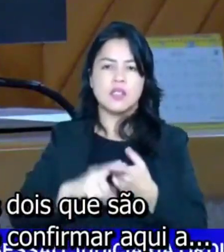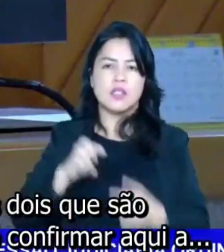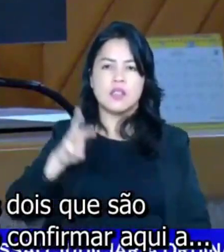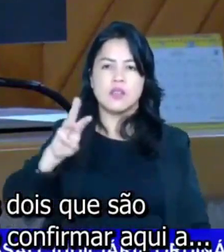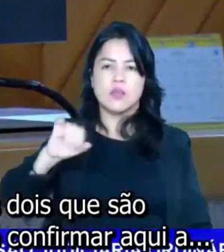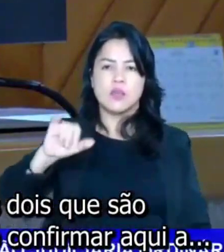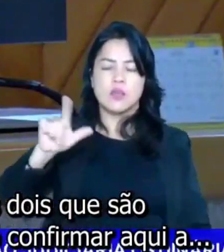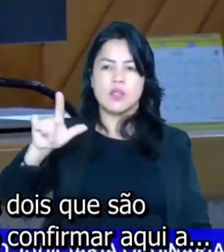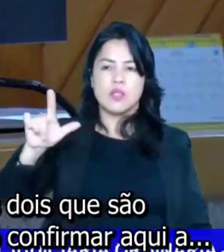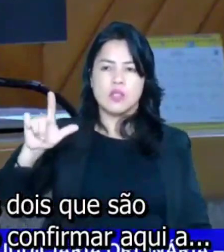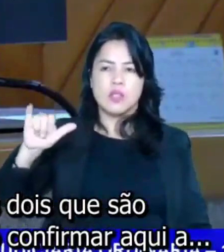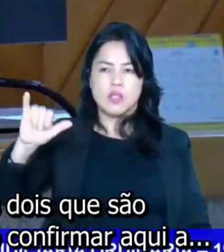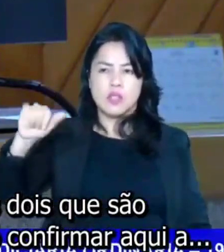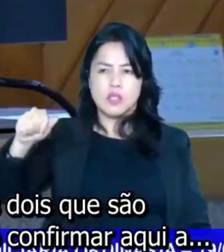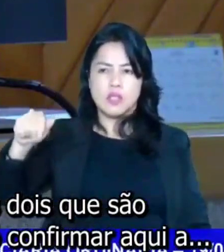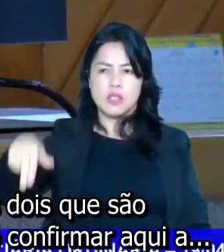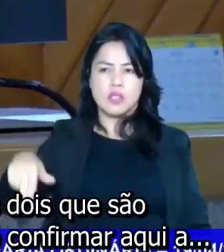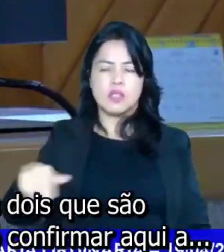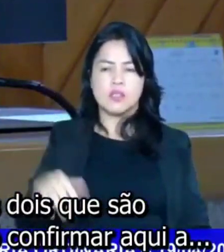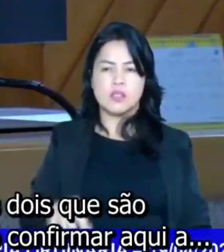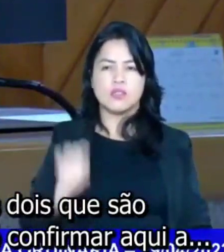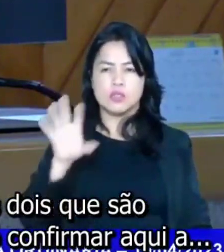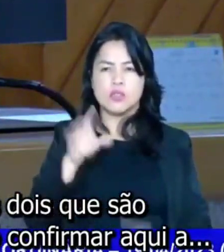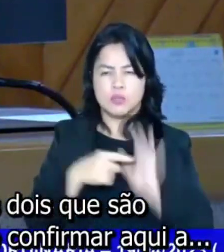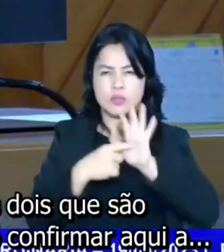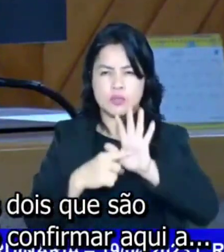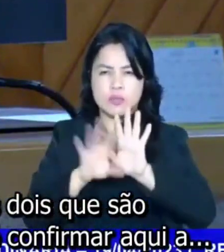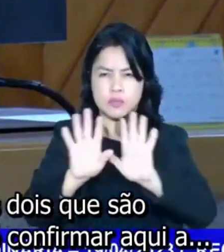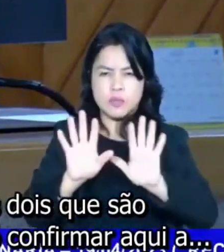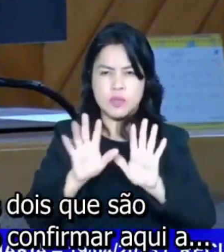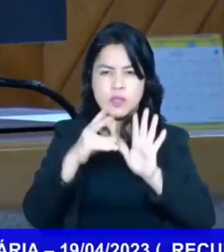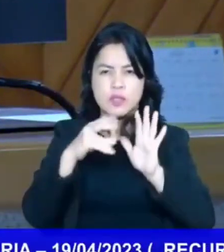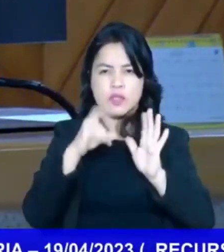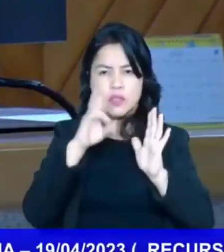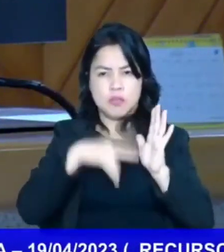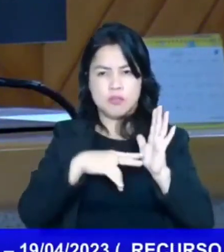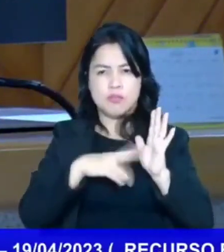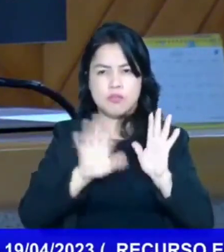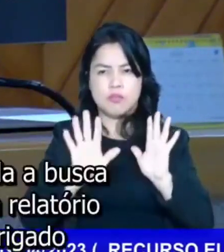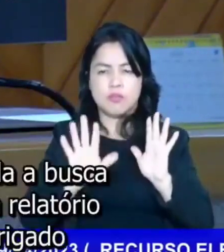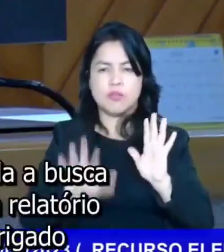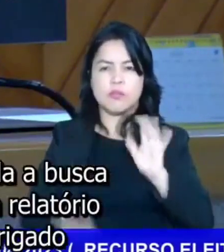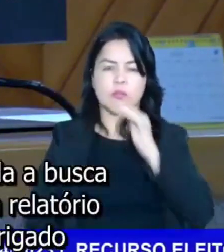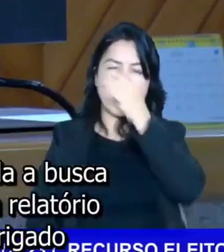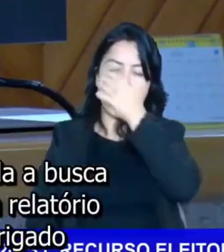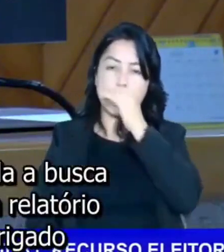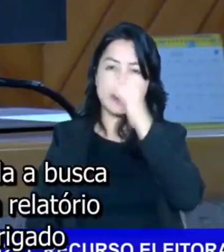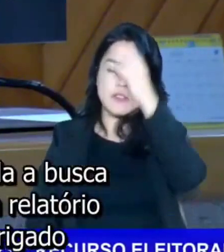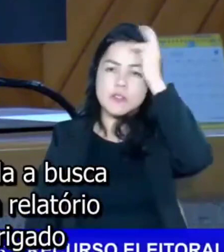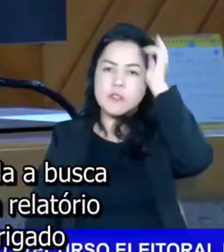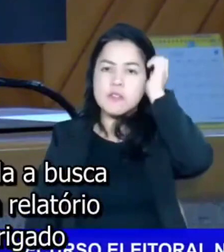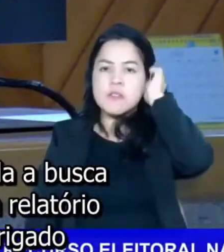William. Deixa eu só confirmar aqui. A